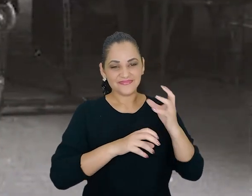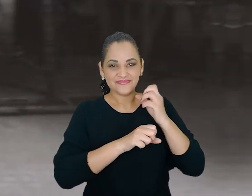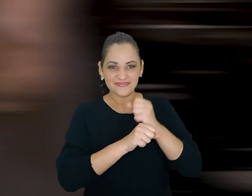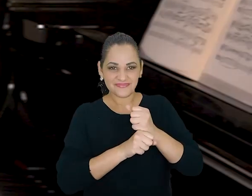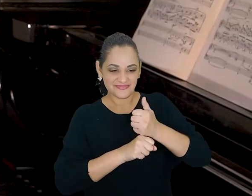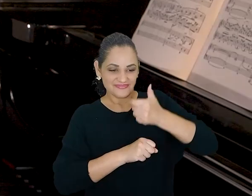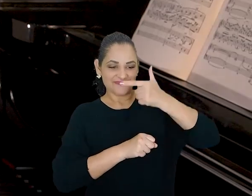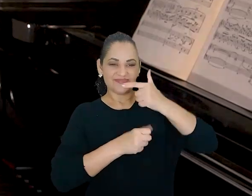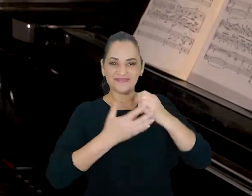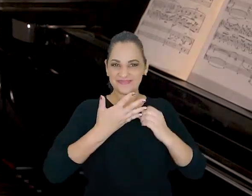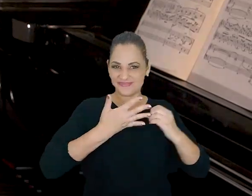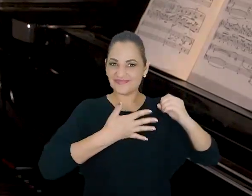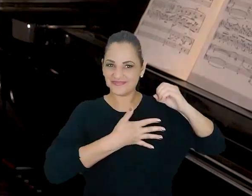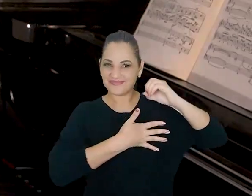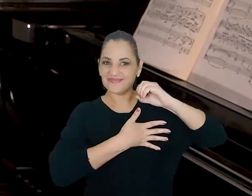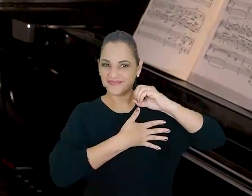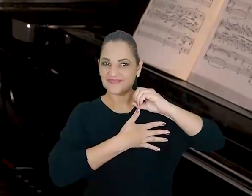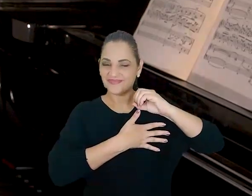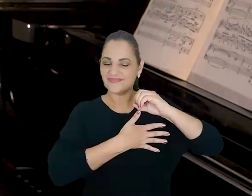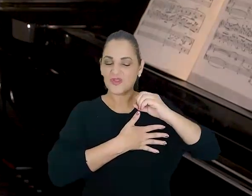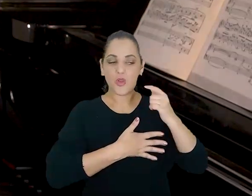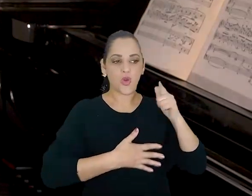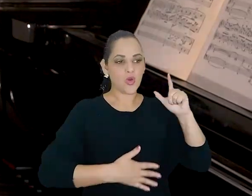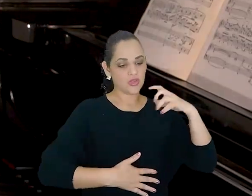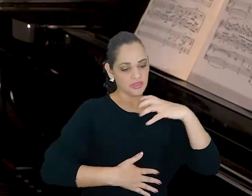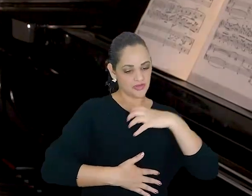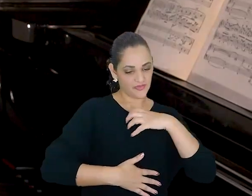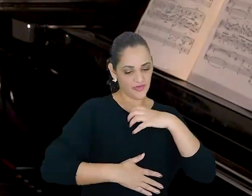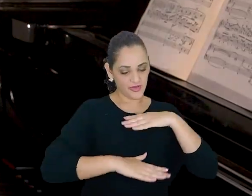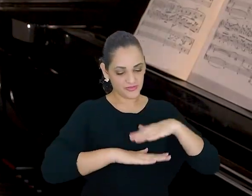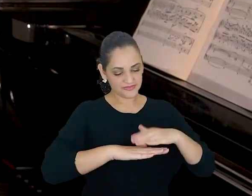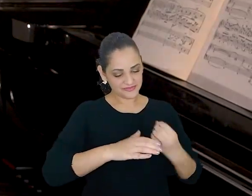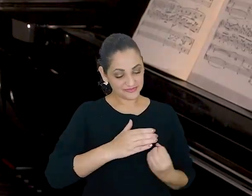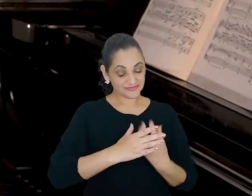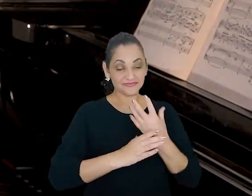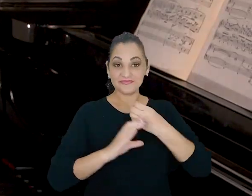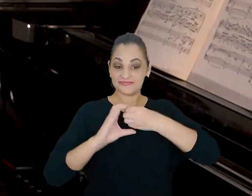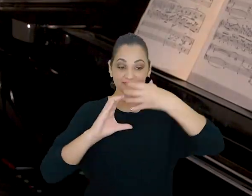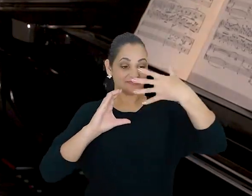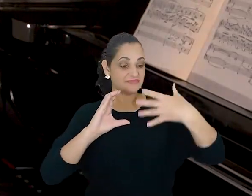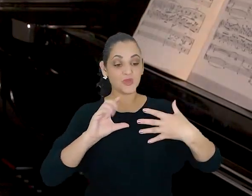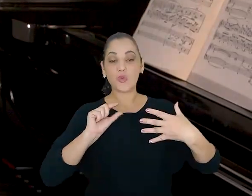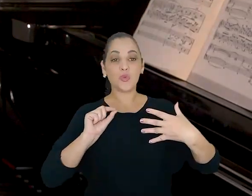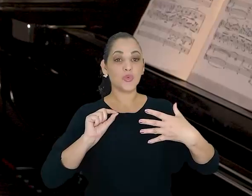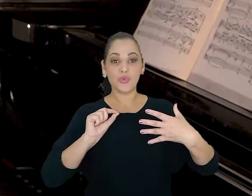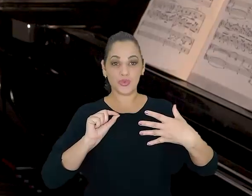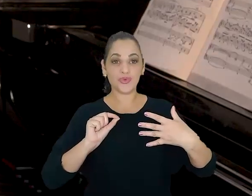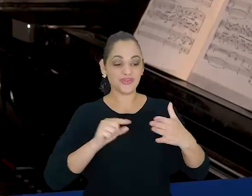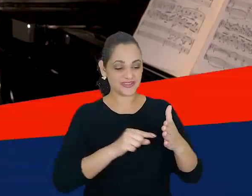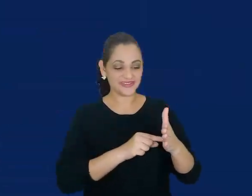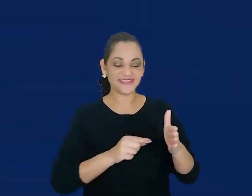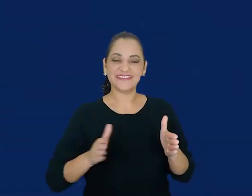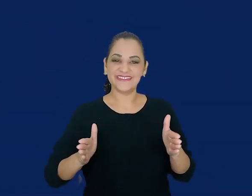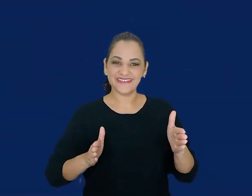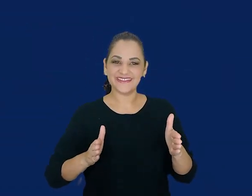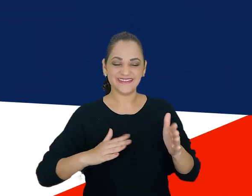de outras formas composicionais que caracterizavam o período